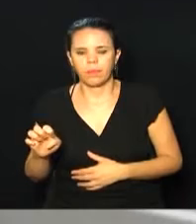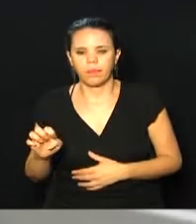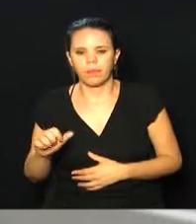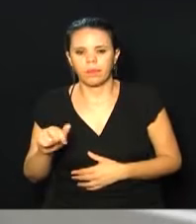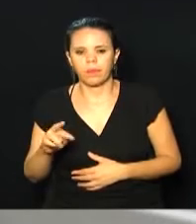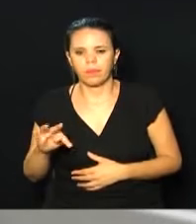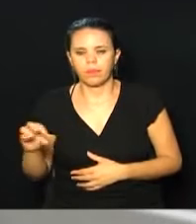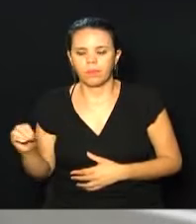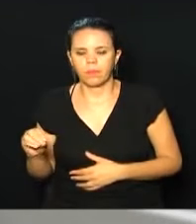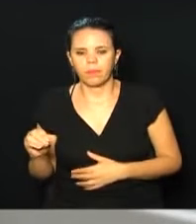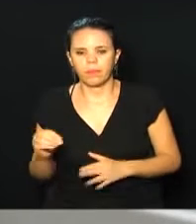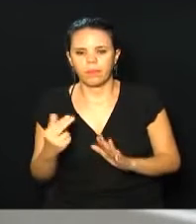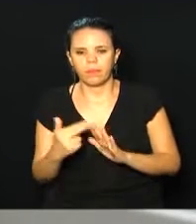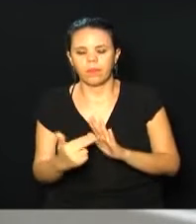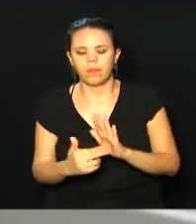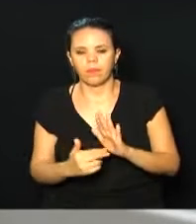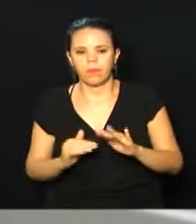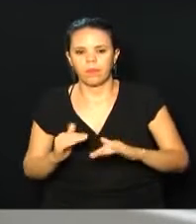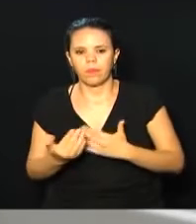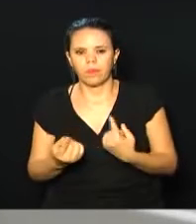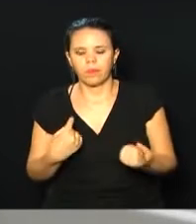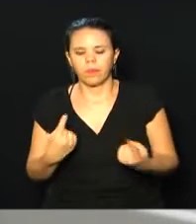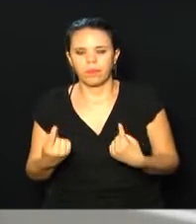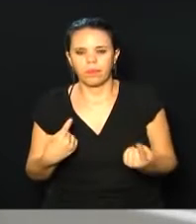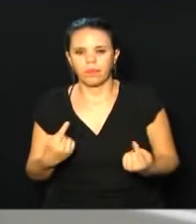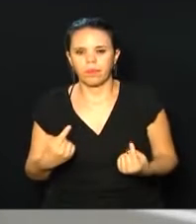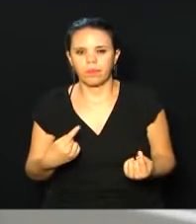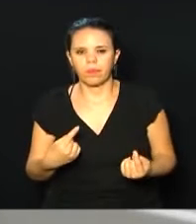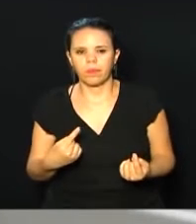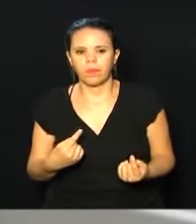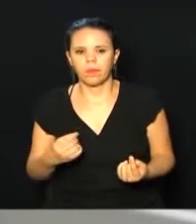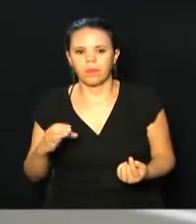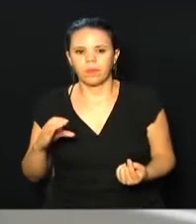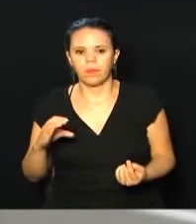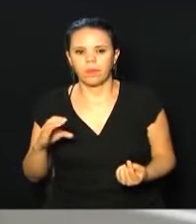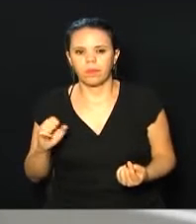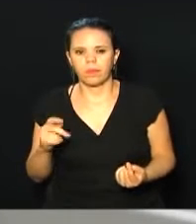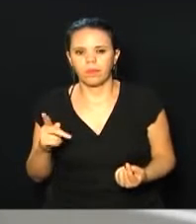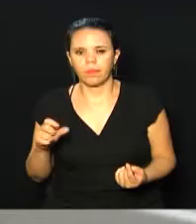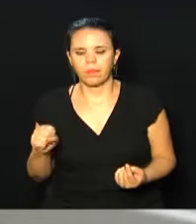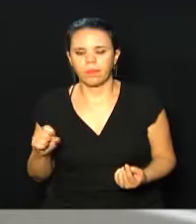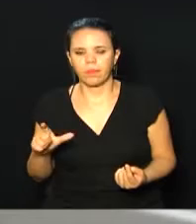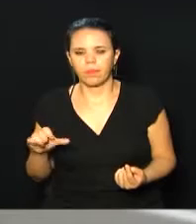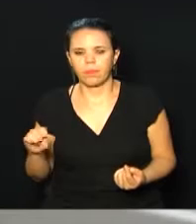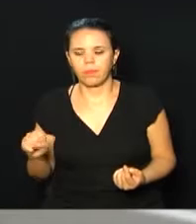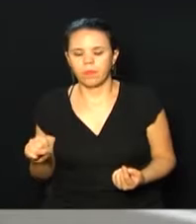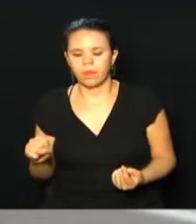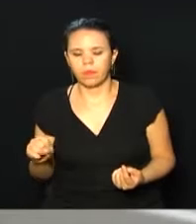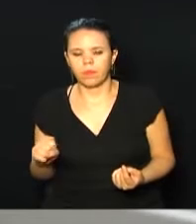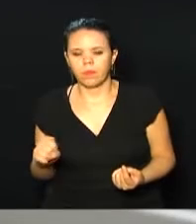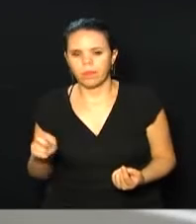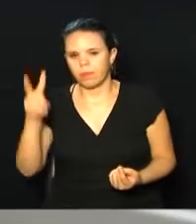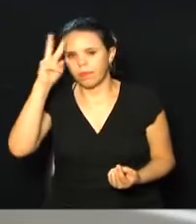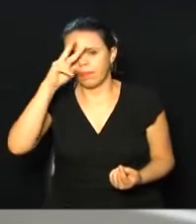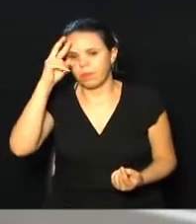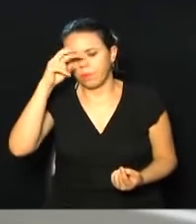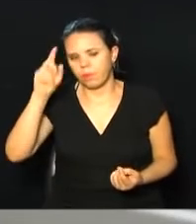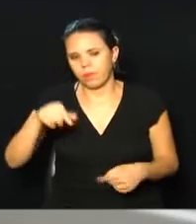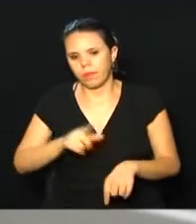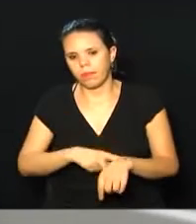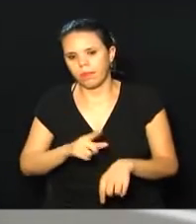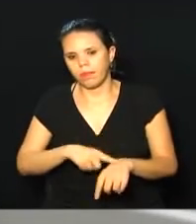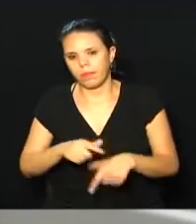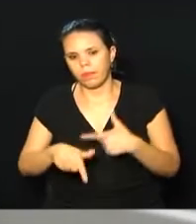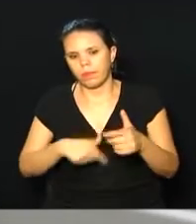Parque Universitário na Avenida Aglaia, Jardim Campos Elíseos. Então, a gente lembra que esse momento, a